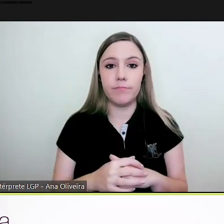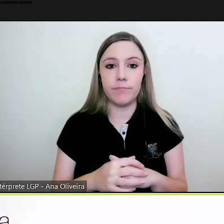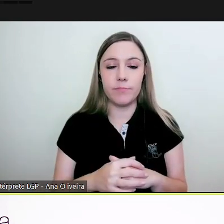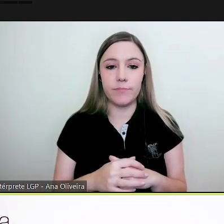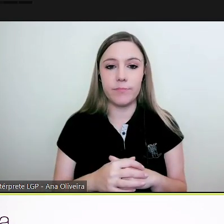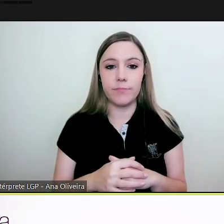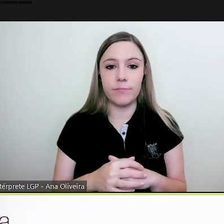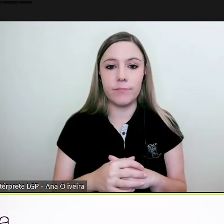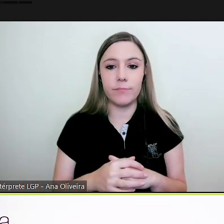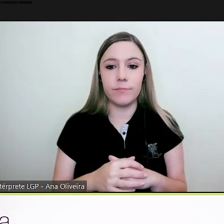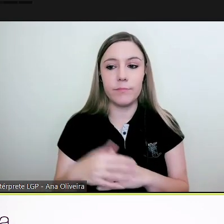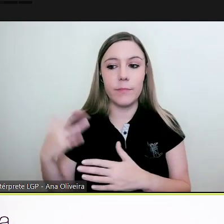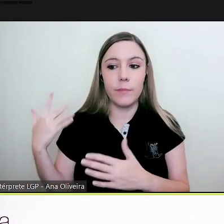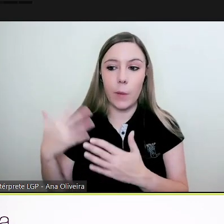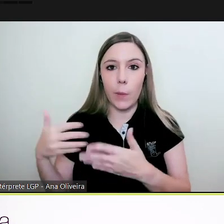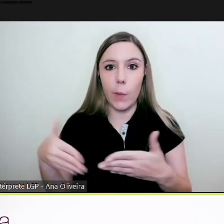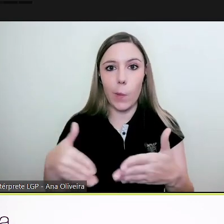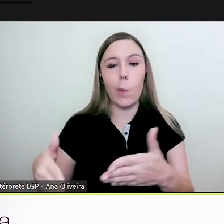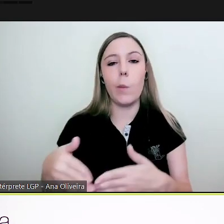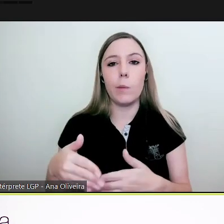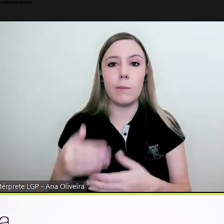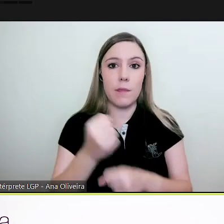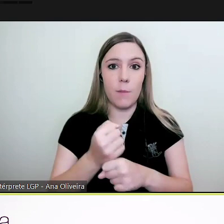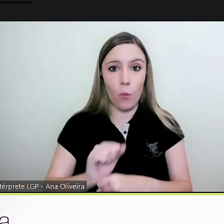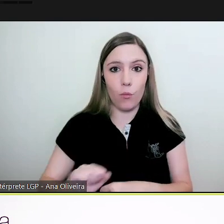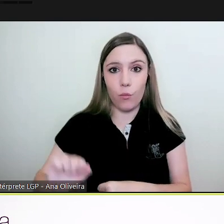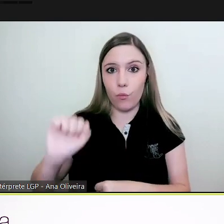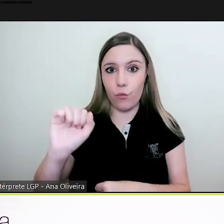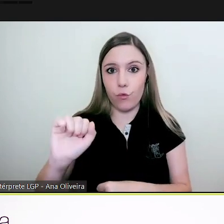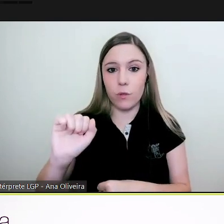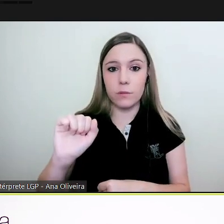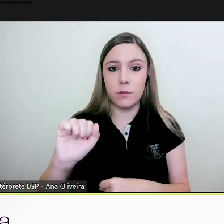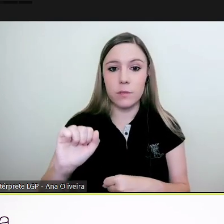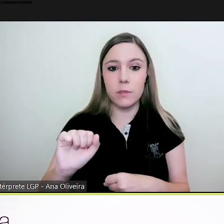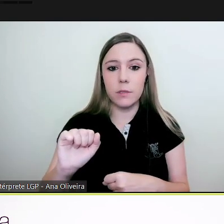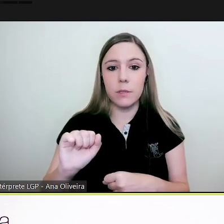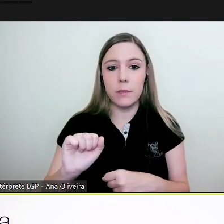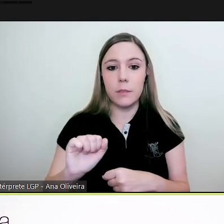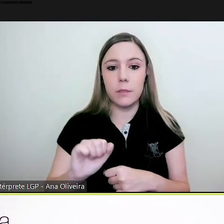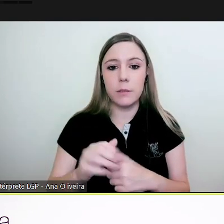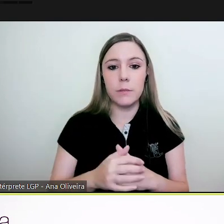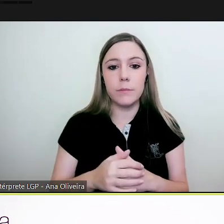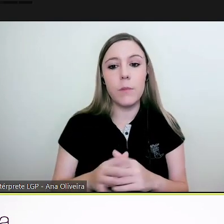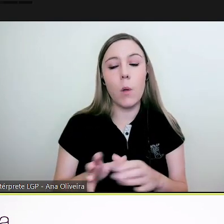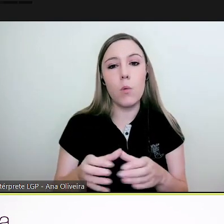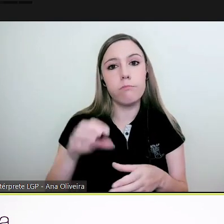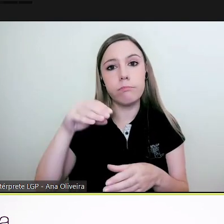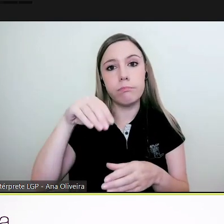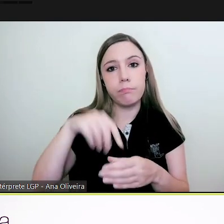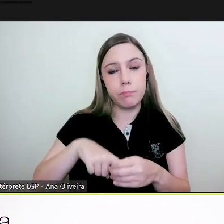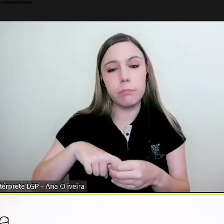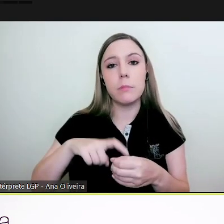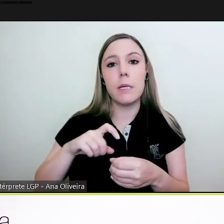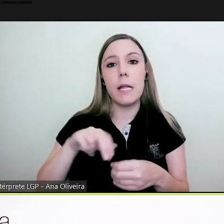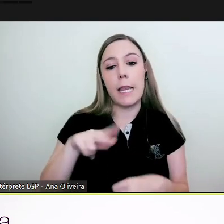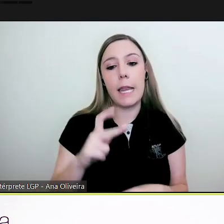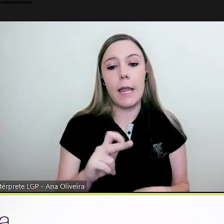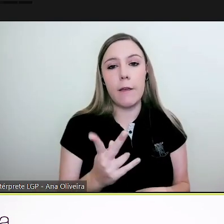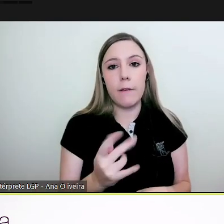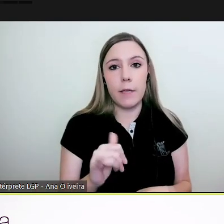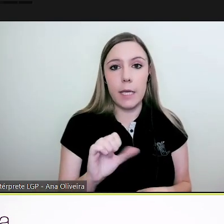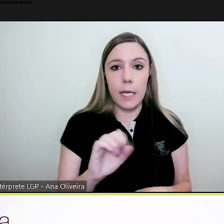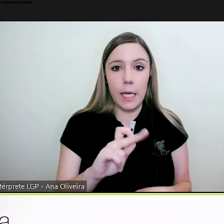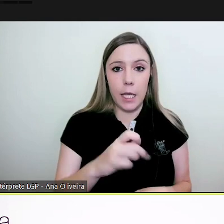seu trajeto profissional que é substantivamente dentro do grupo de Navigator Company, uma empresa cotada em Bolsa